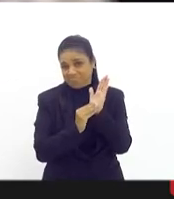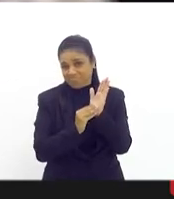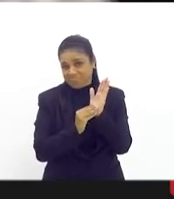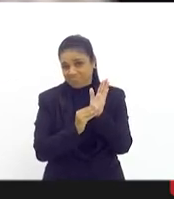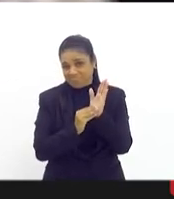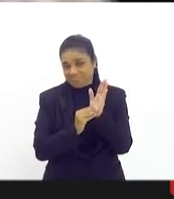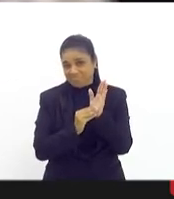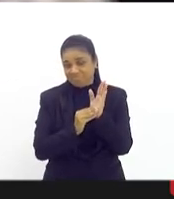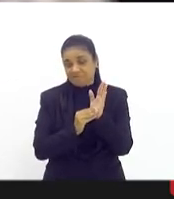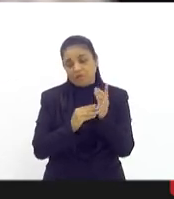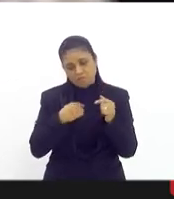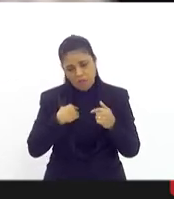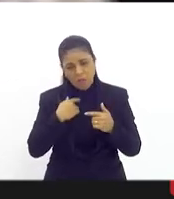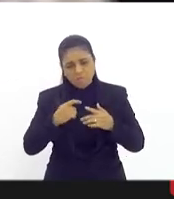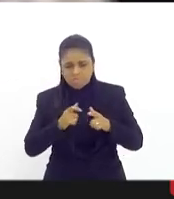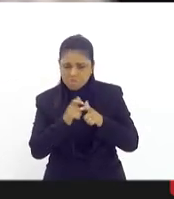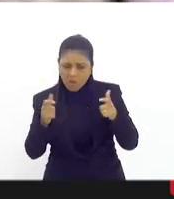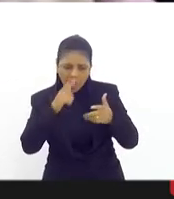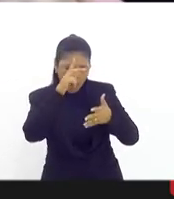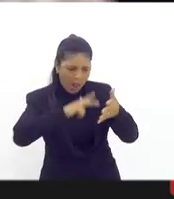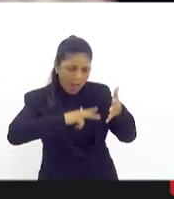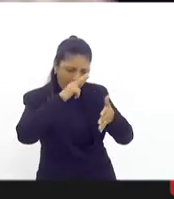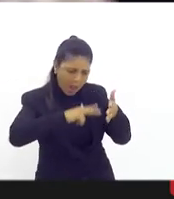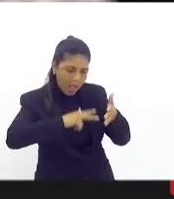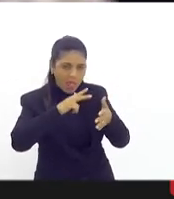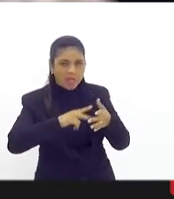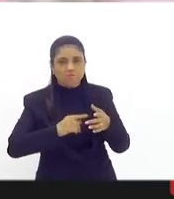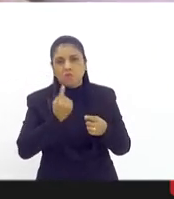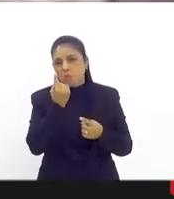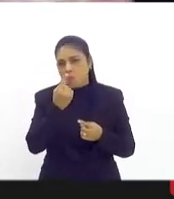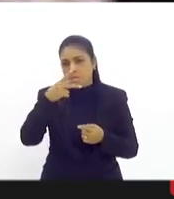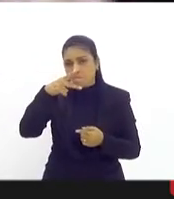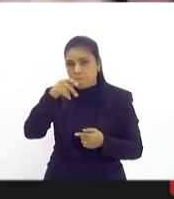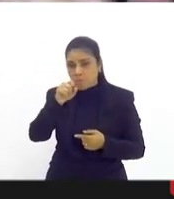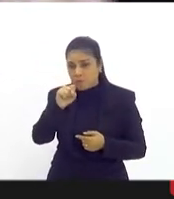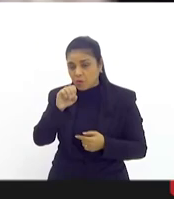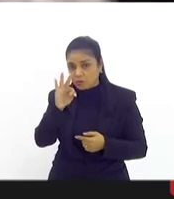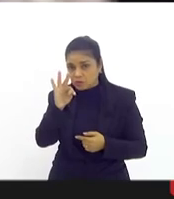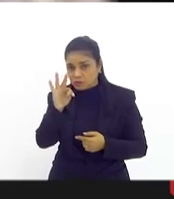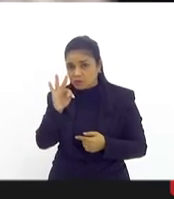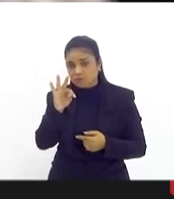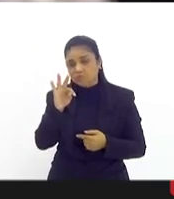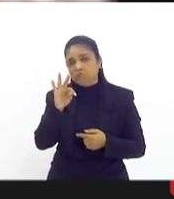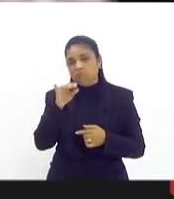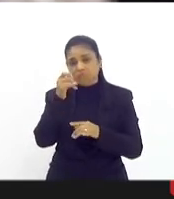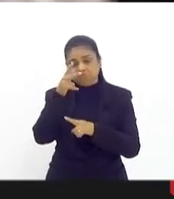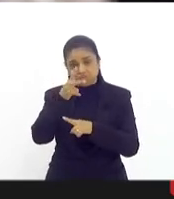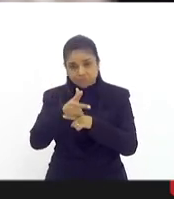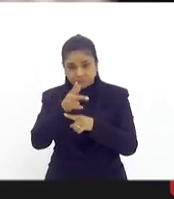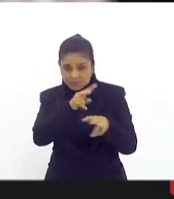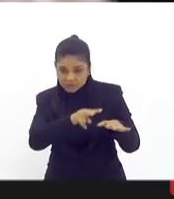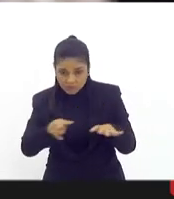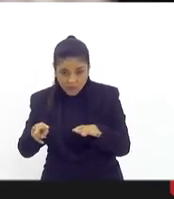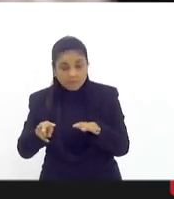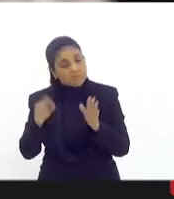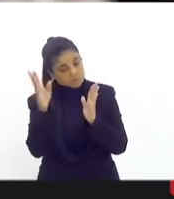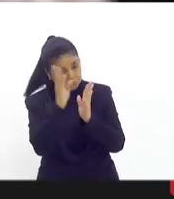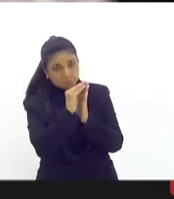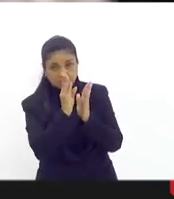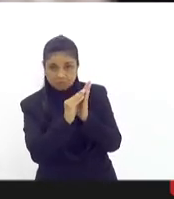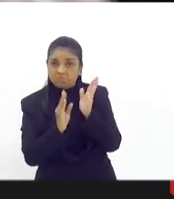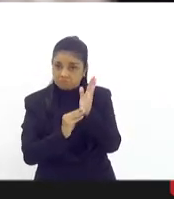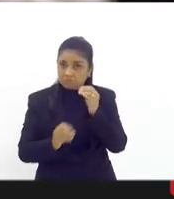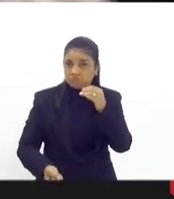leitor a maior parte do tempo, e por mais que você faça um post por semana, quando você faz um post, você é um criador de conteúdo, você está criando um conteúdo.